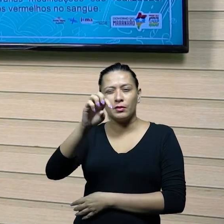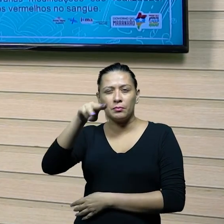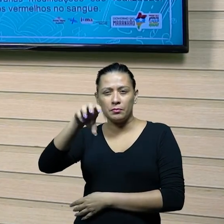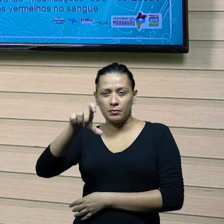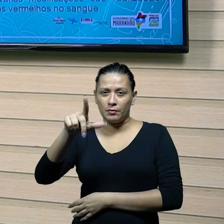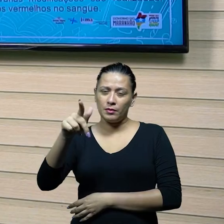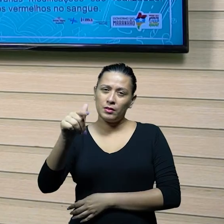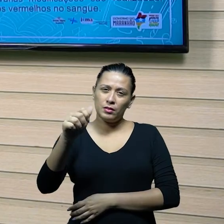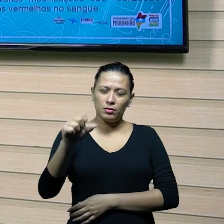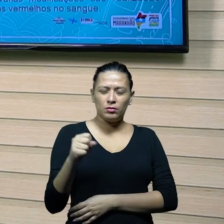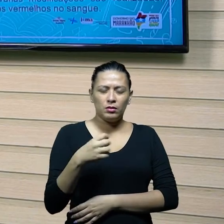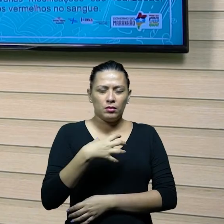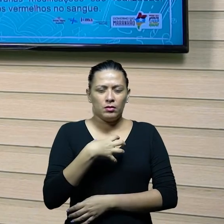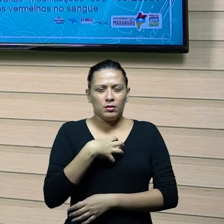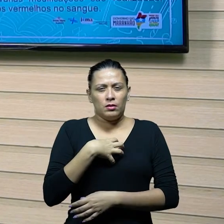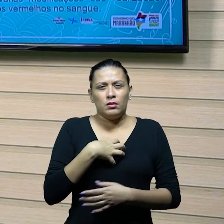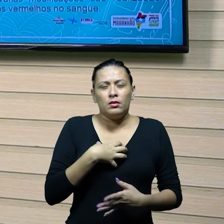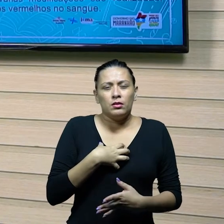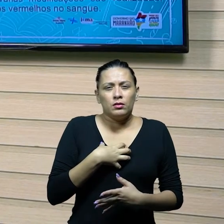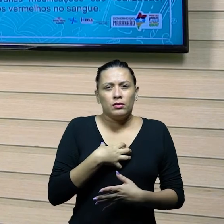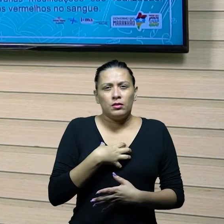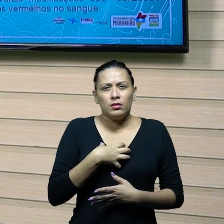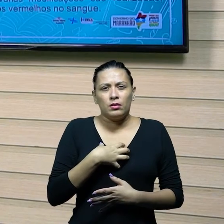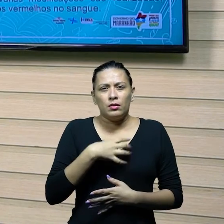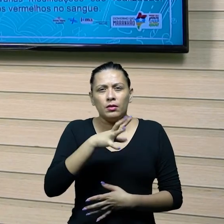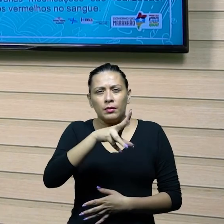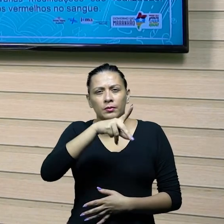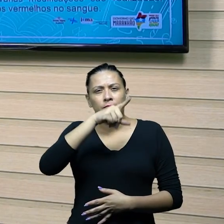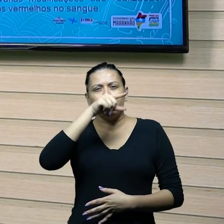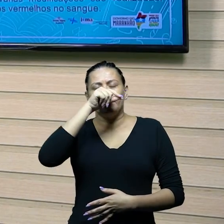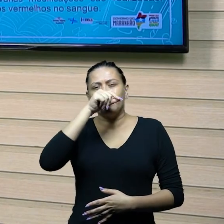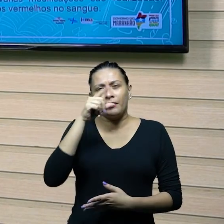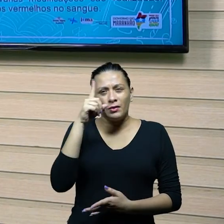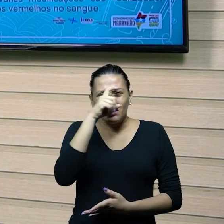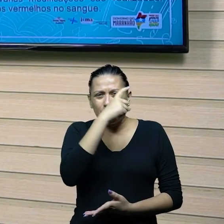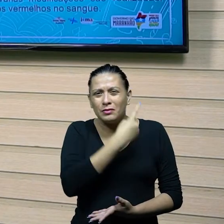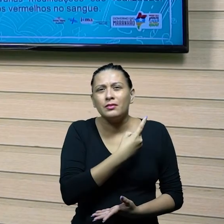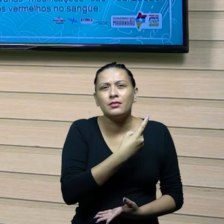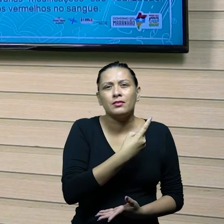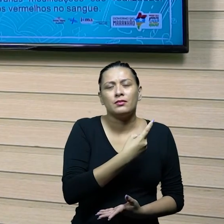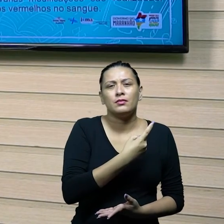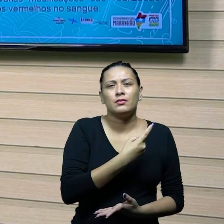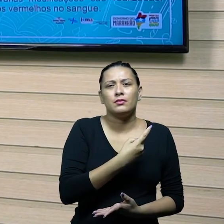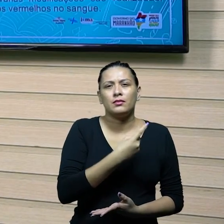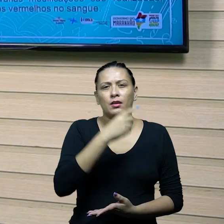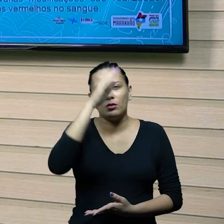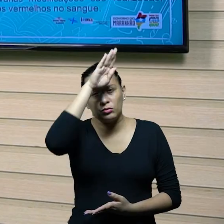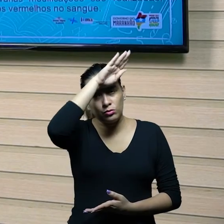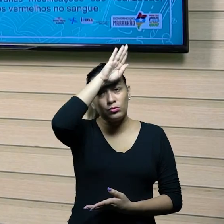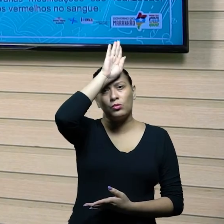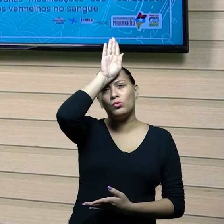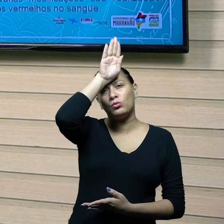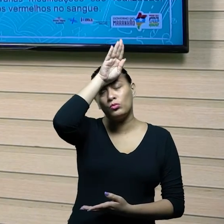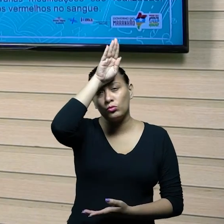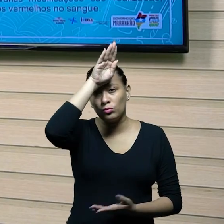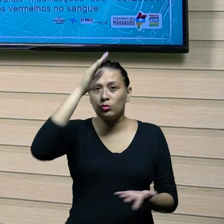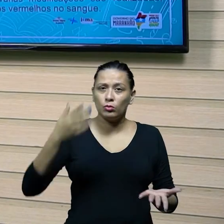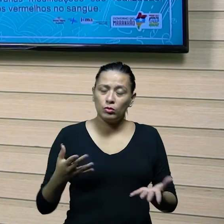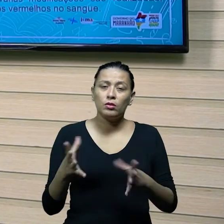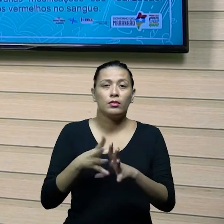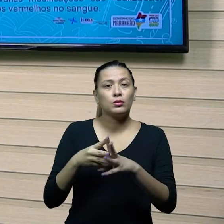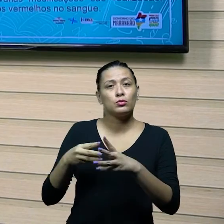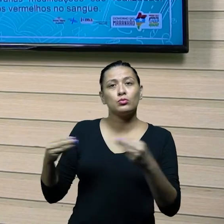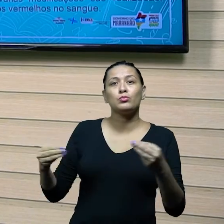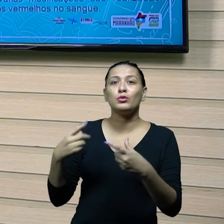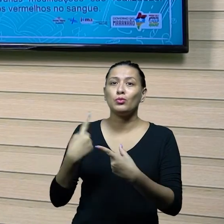aquela que ela falta de aquela sensação de desmaio que inicialmente o homem tava sentindo ela vai passando né porque o corpo